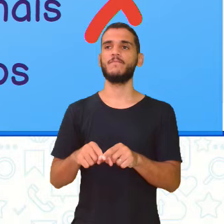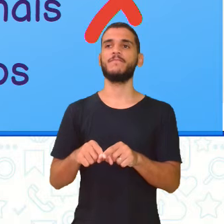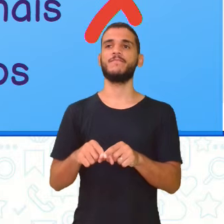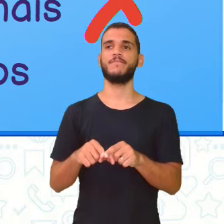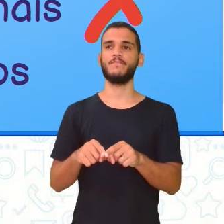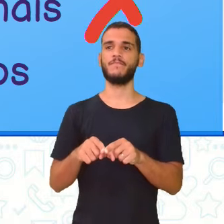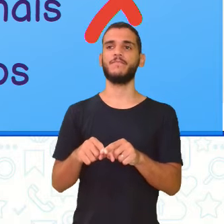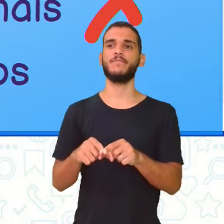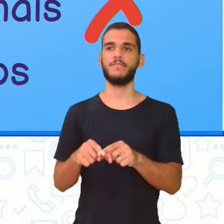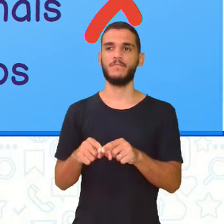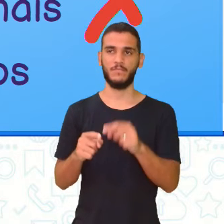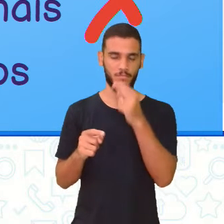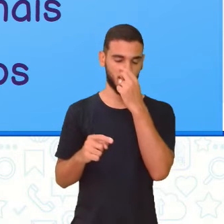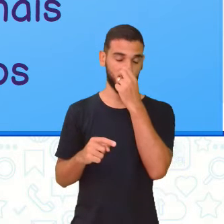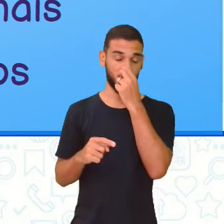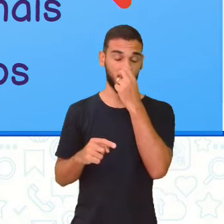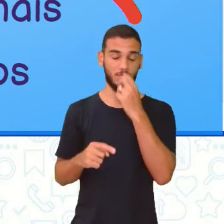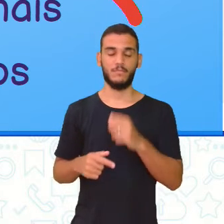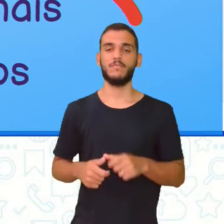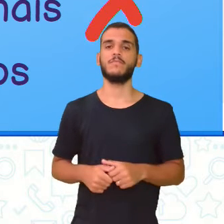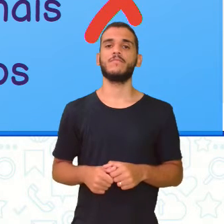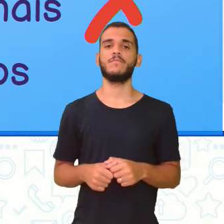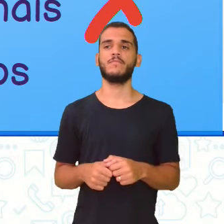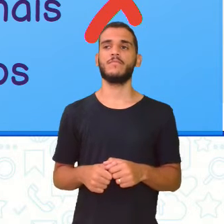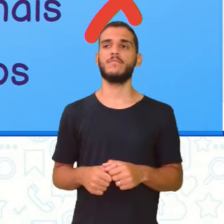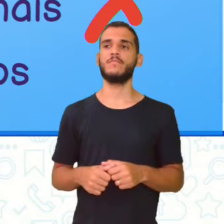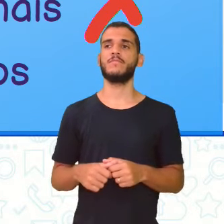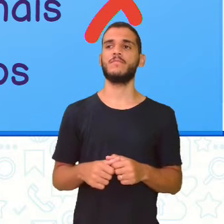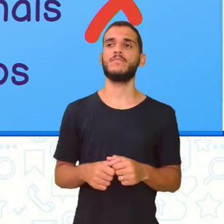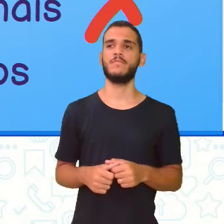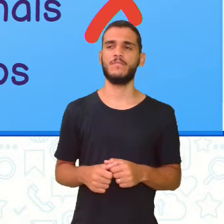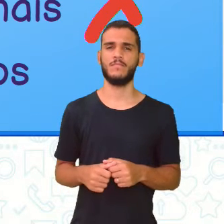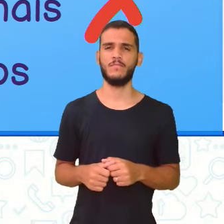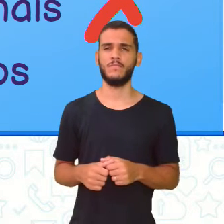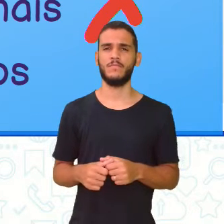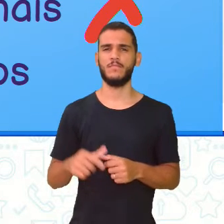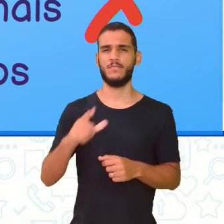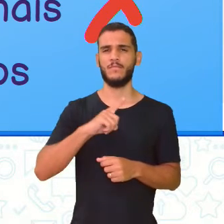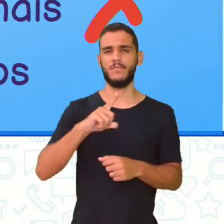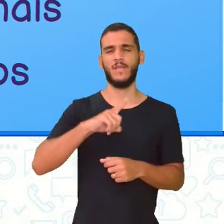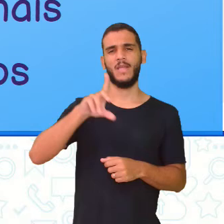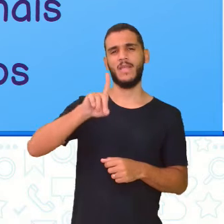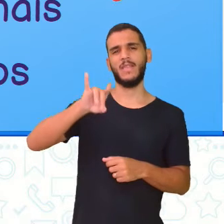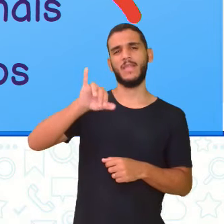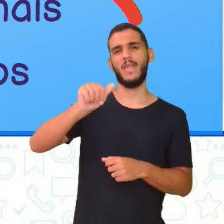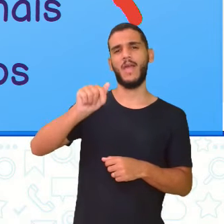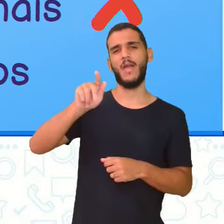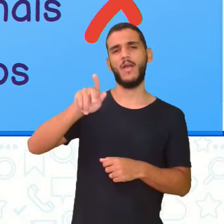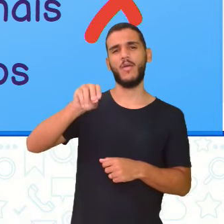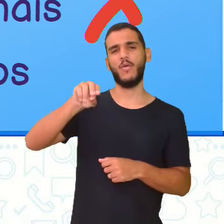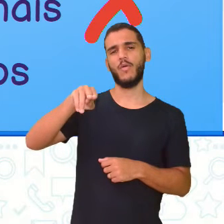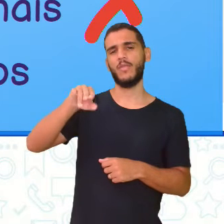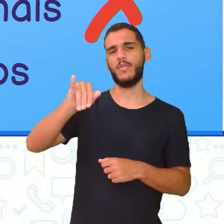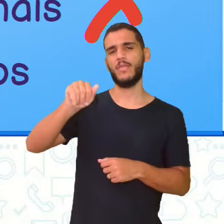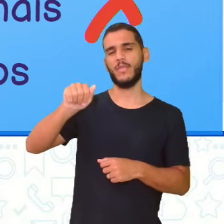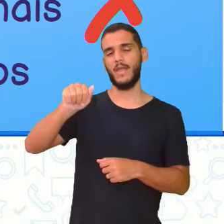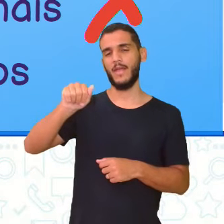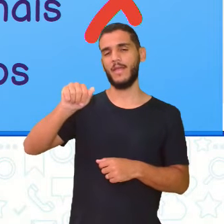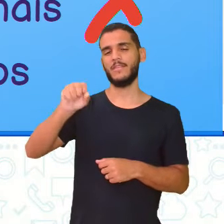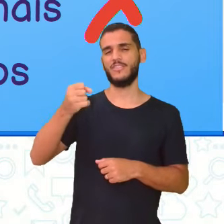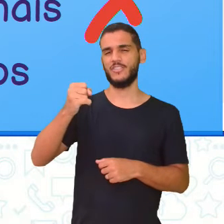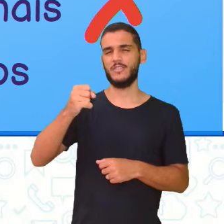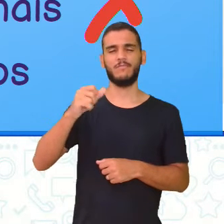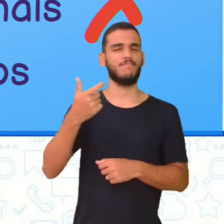exagerados de vermelho. Eu tenho as diagonais. Nananina,